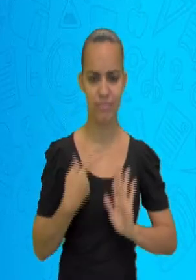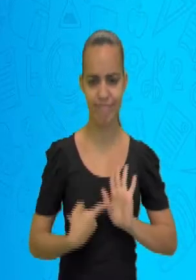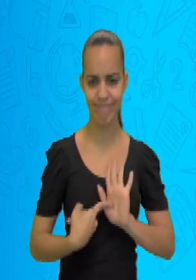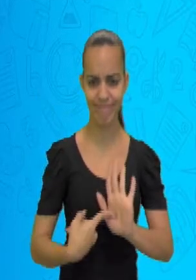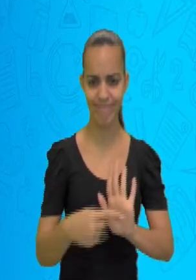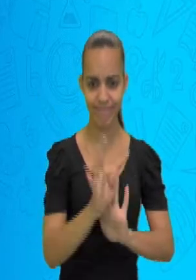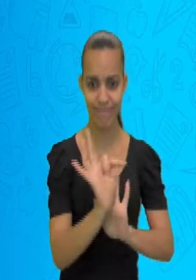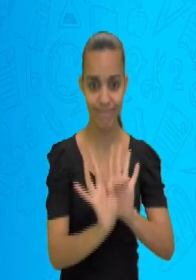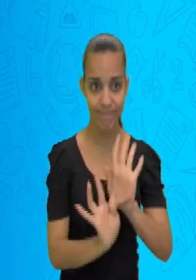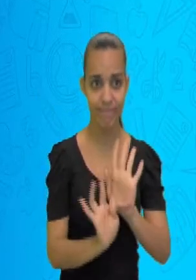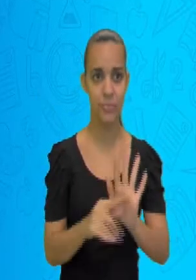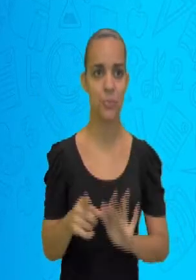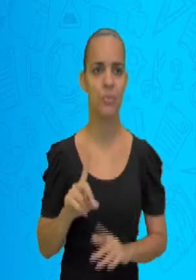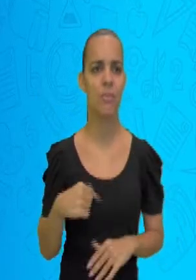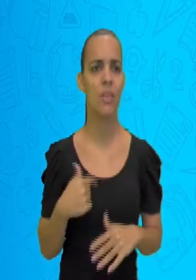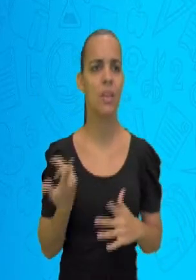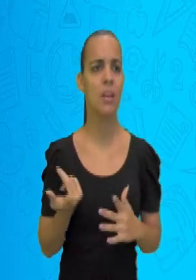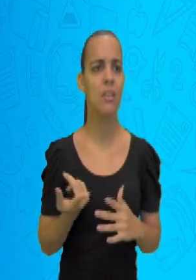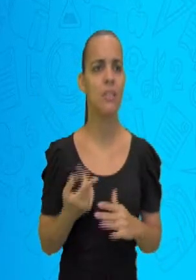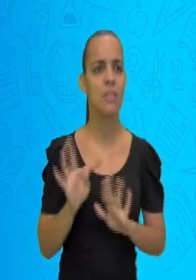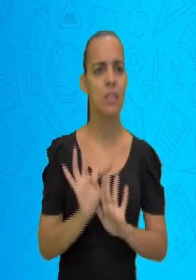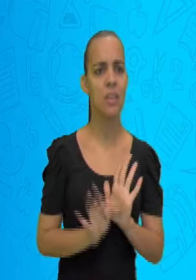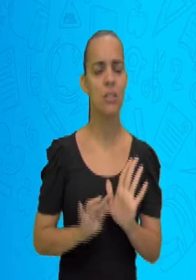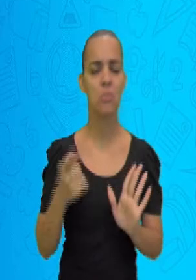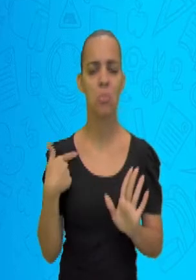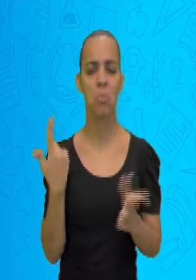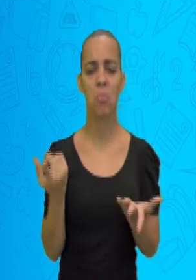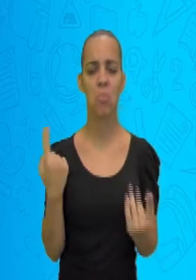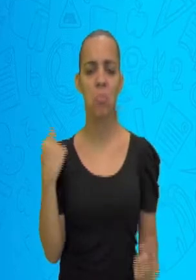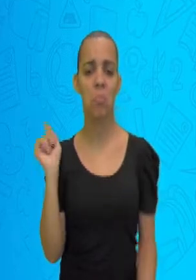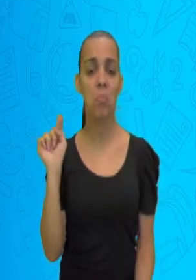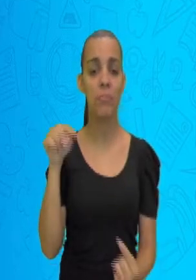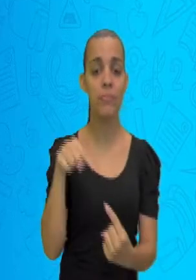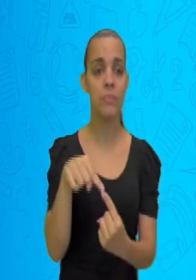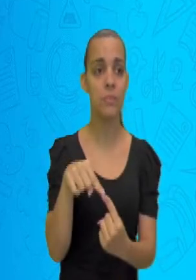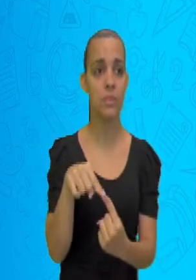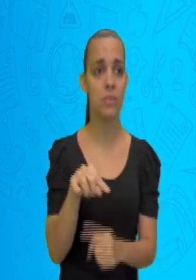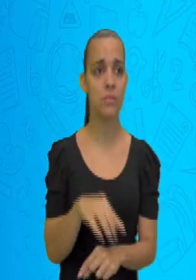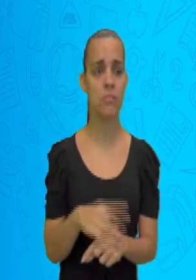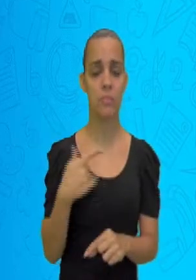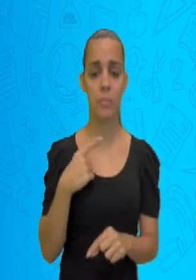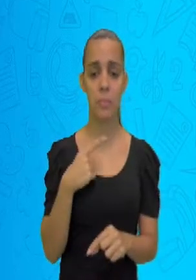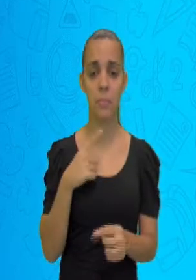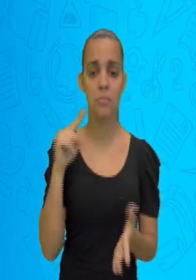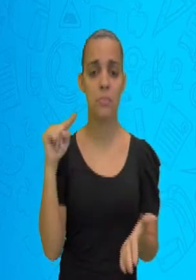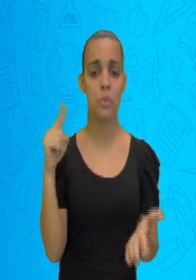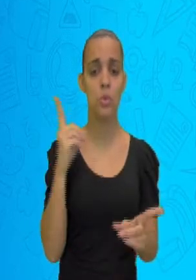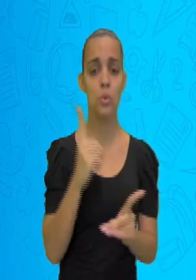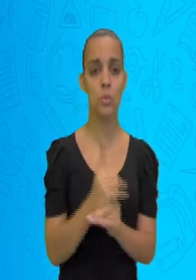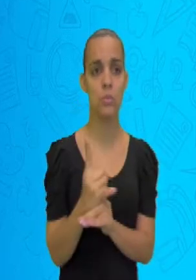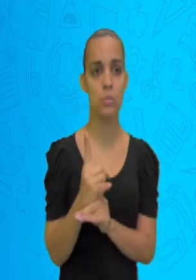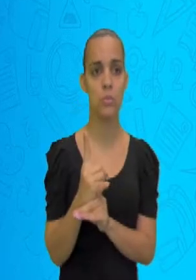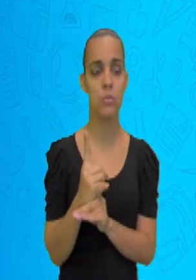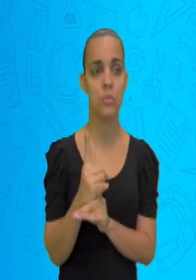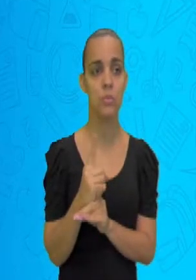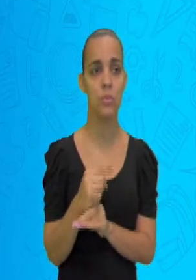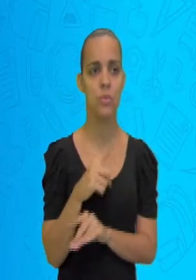e nesse texto, qual é a finalidade dele? Identificar a escola da